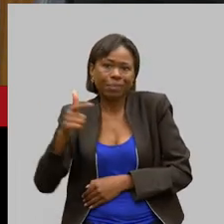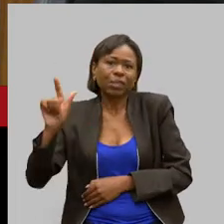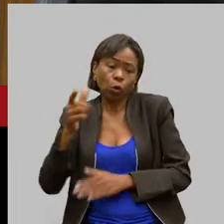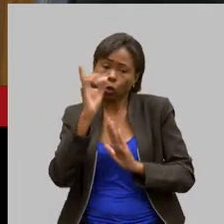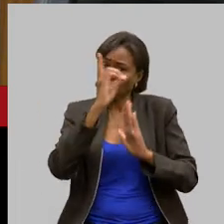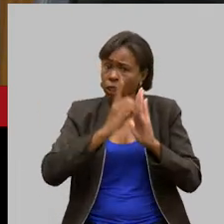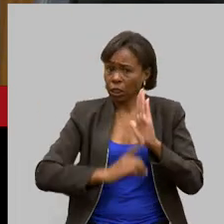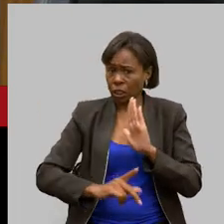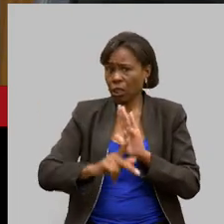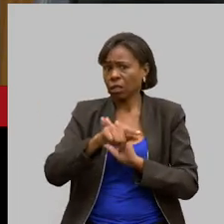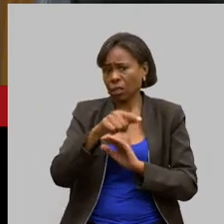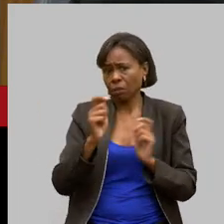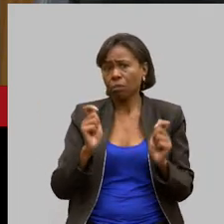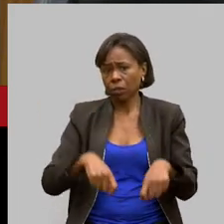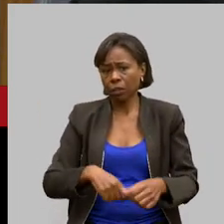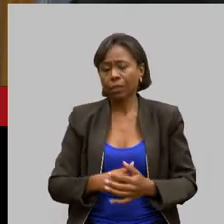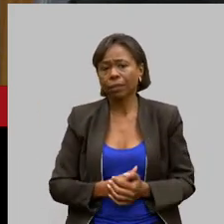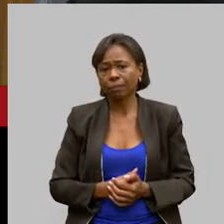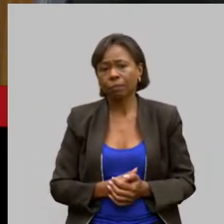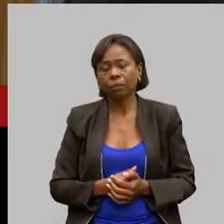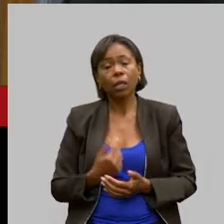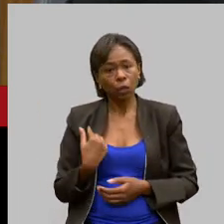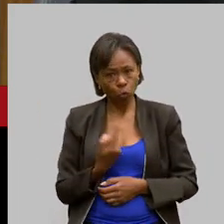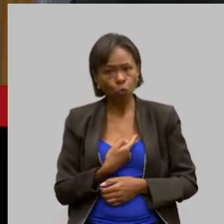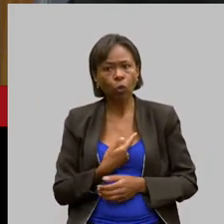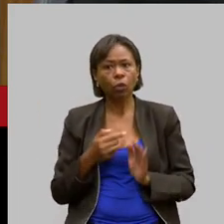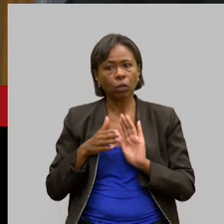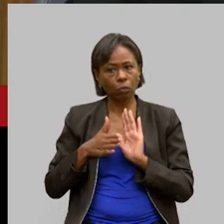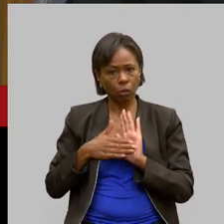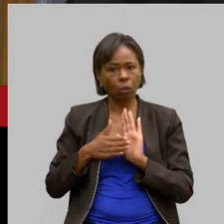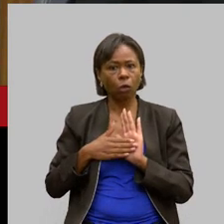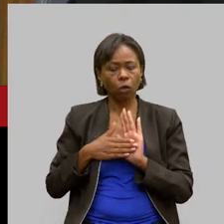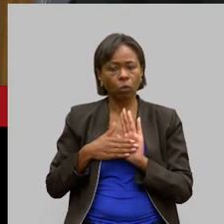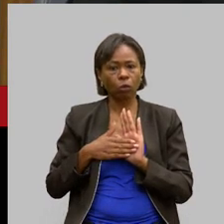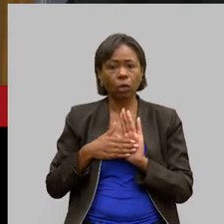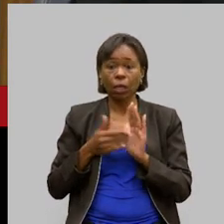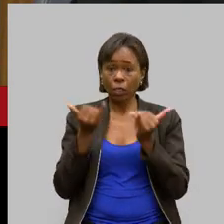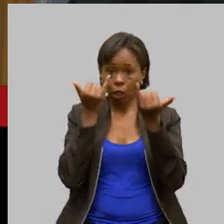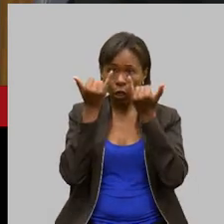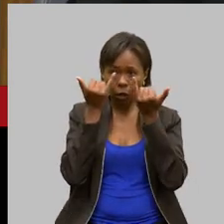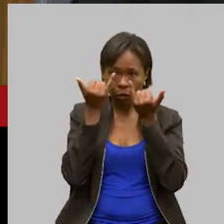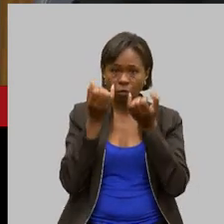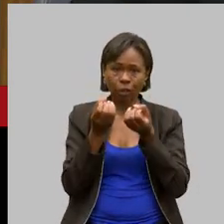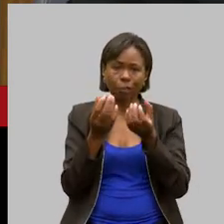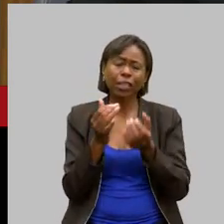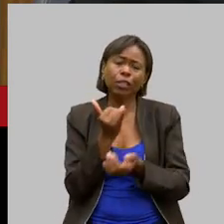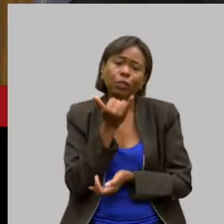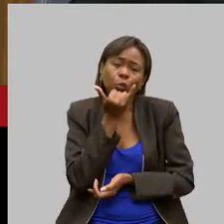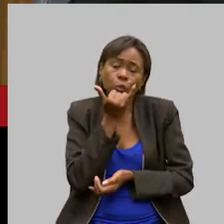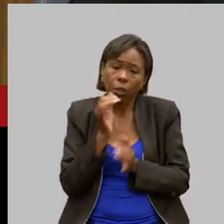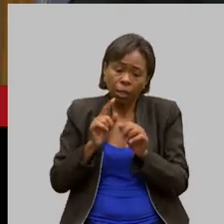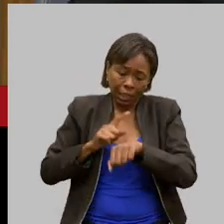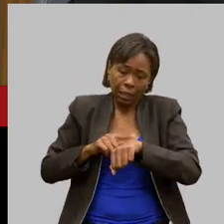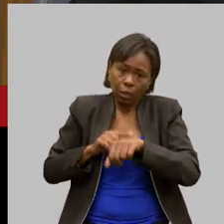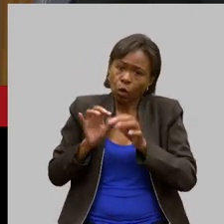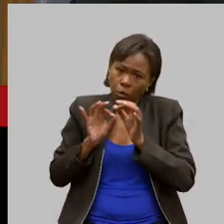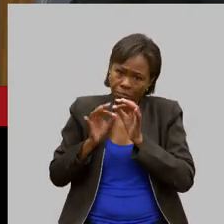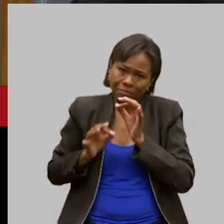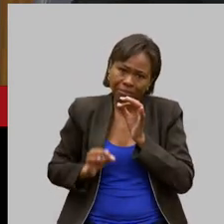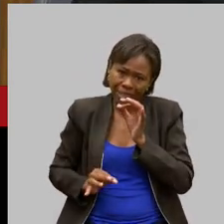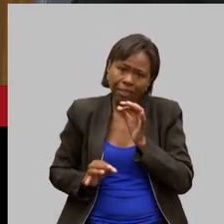oferecer Esse foi o Nosso propósito inclusive de informar Me desculpe se eu me alongar um pouco deputado mas acho eh